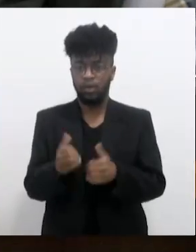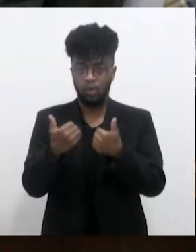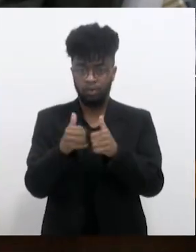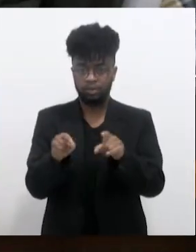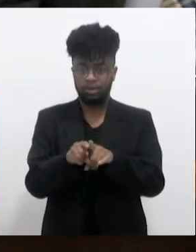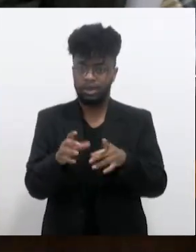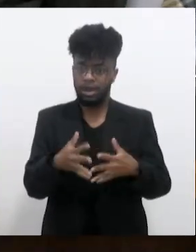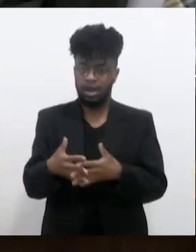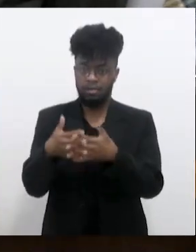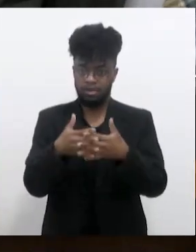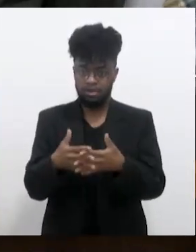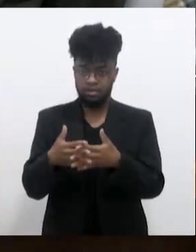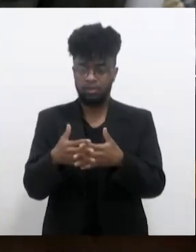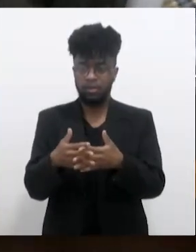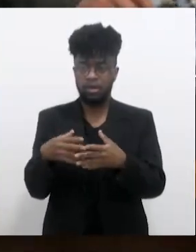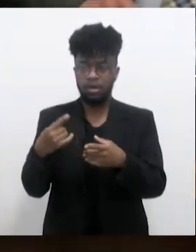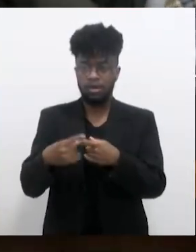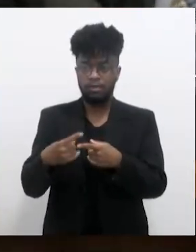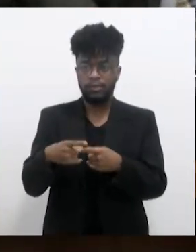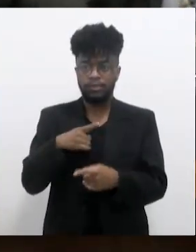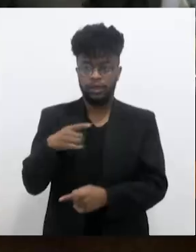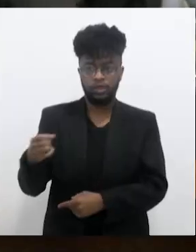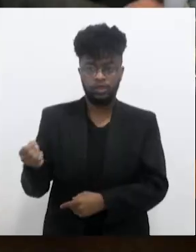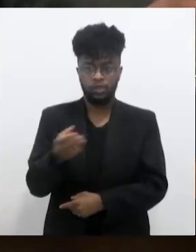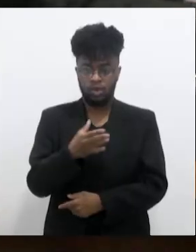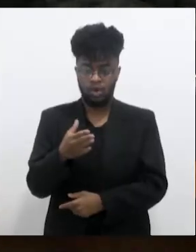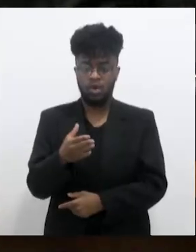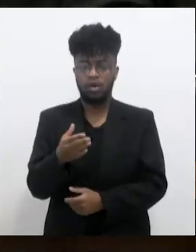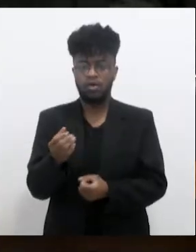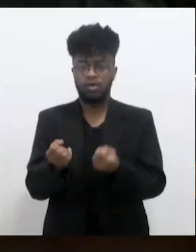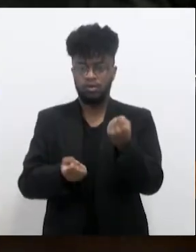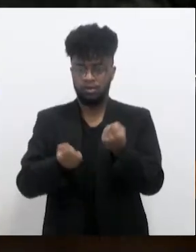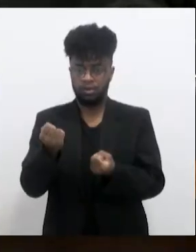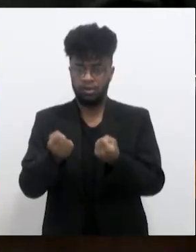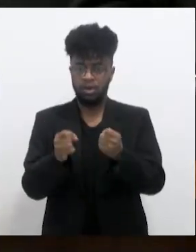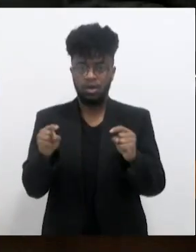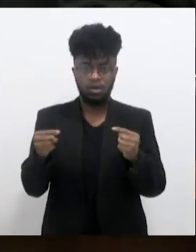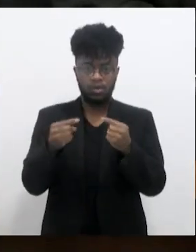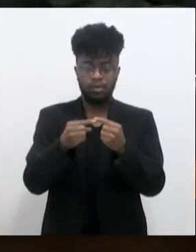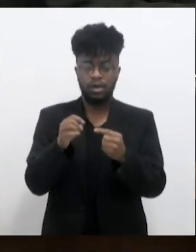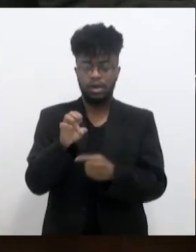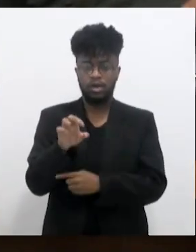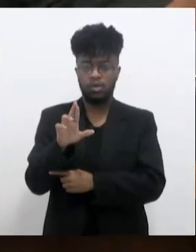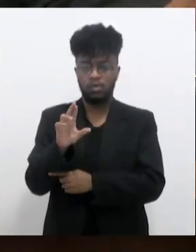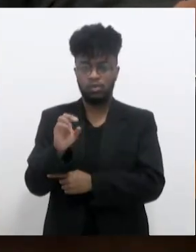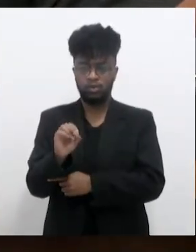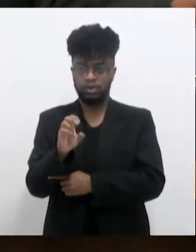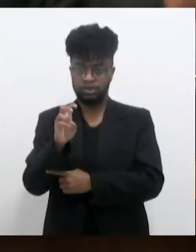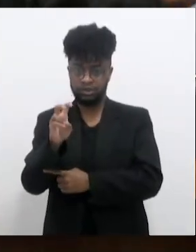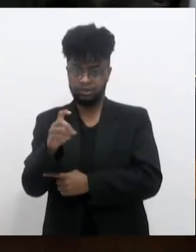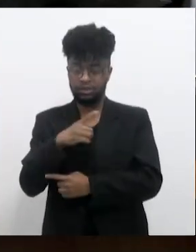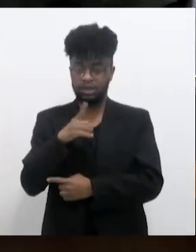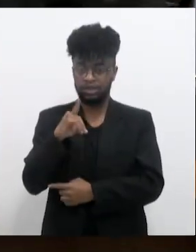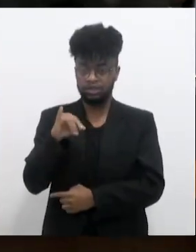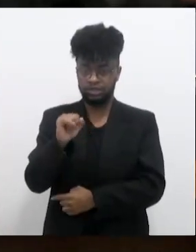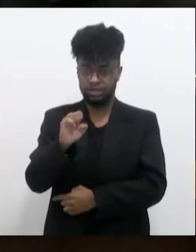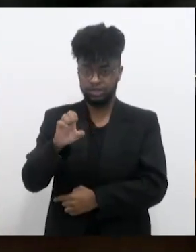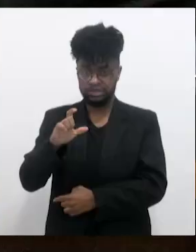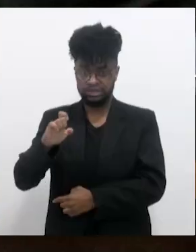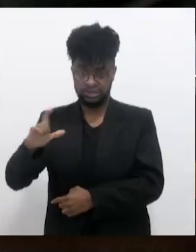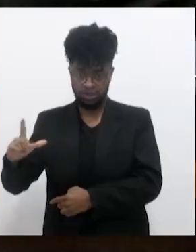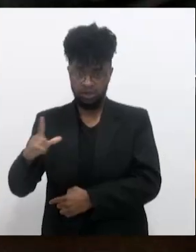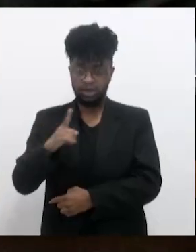caminhão. Os novos veículos são no modelo Euro 5, que é o diesel S10, que tem menos